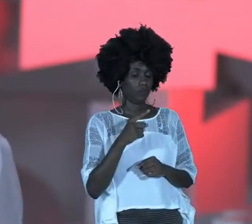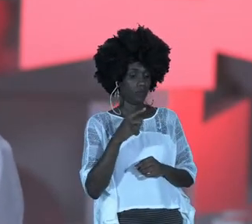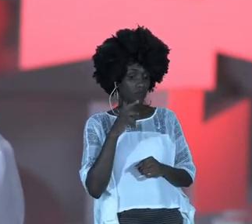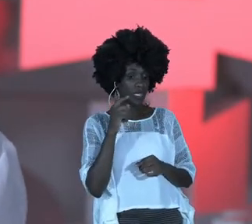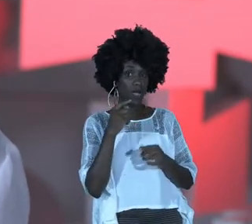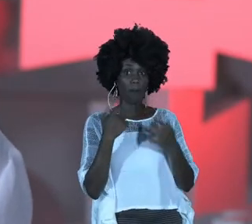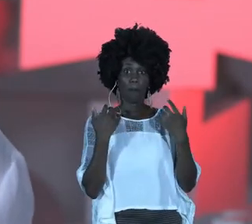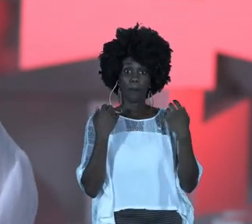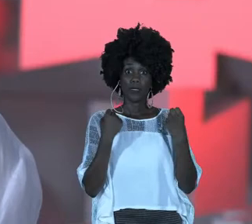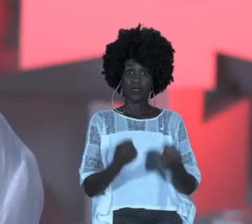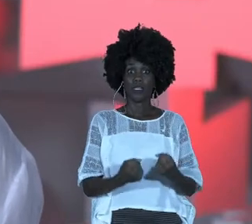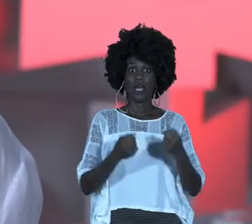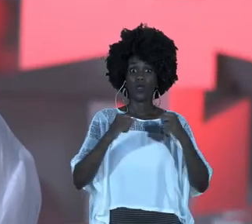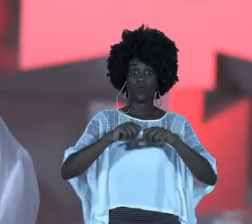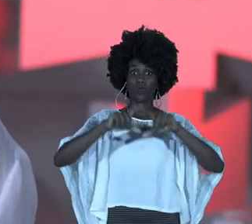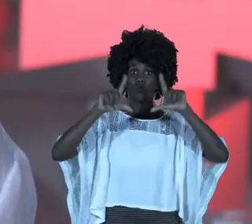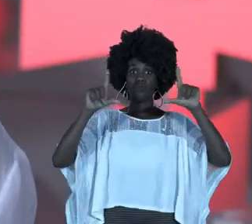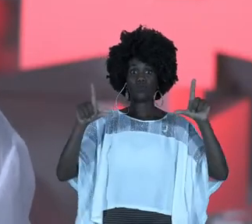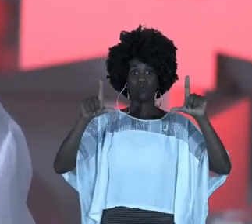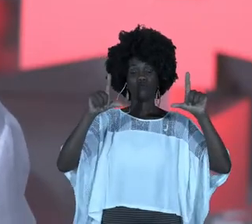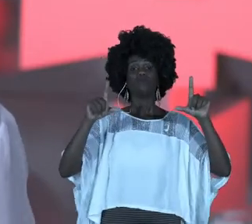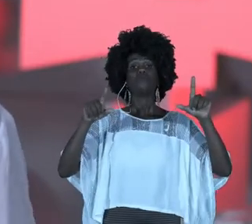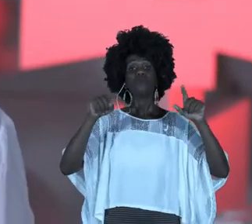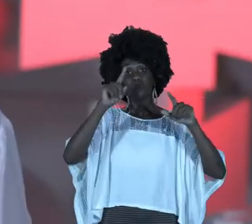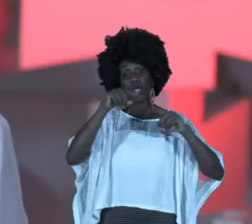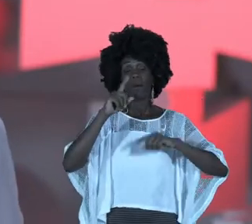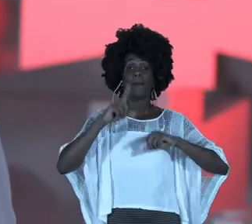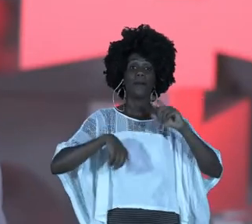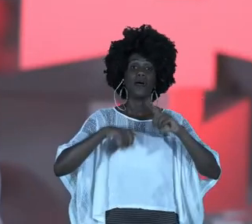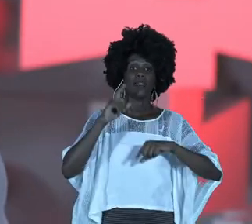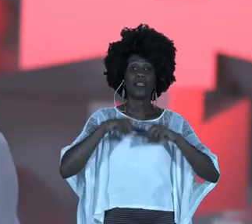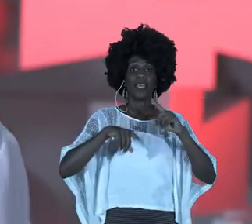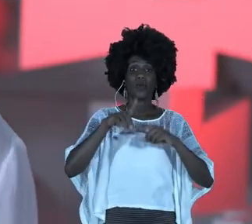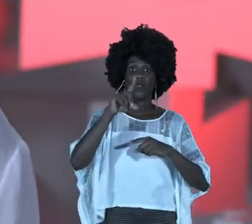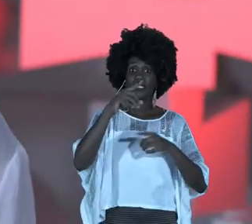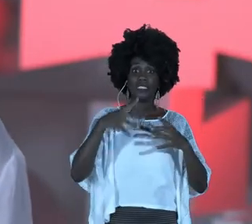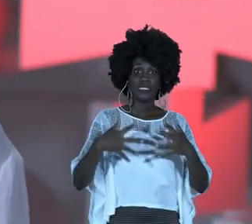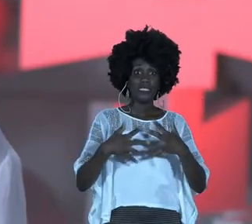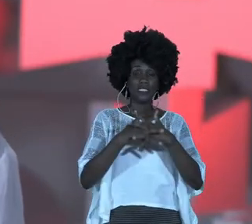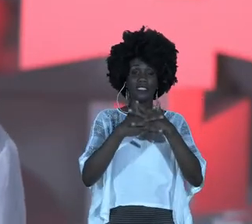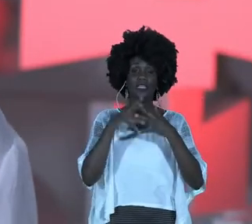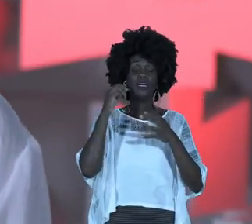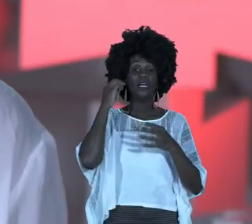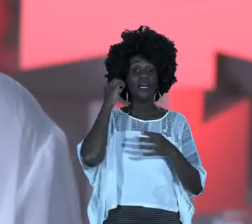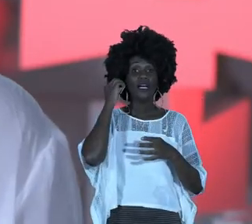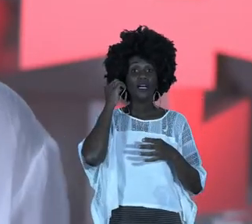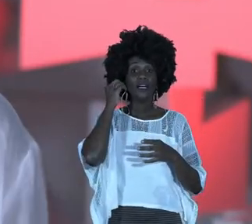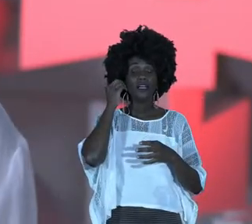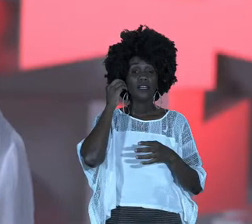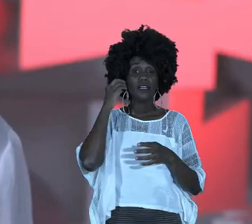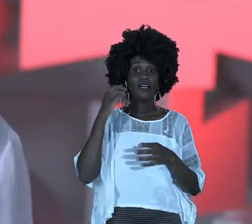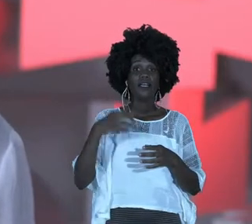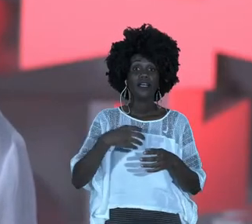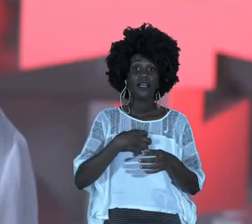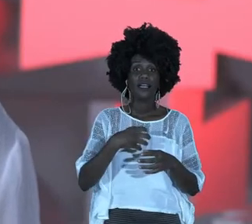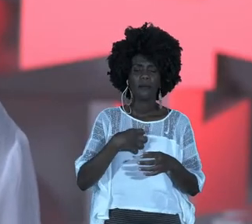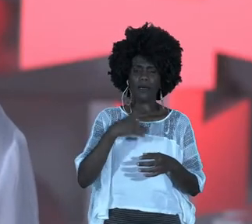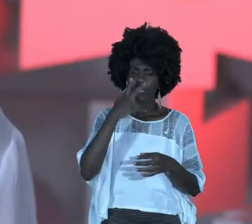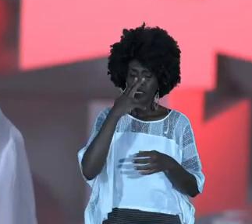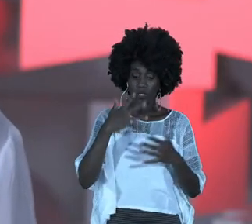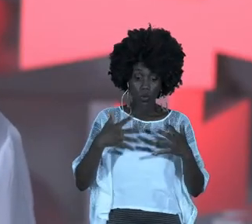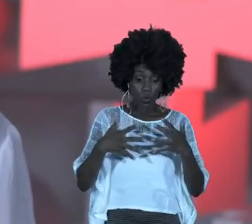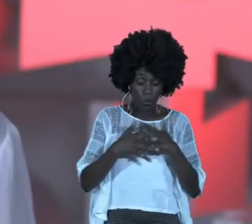na obra. As obras que trabalham com materiais dispares, em choque, elas criam tensão. Elas são obras